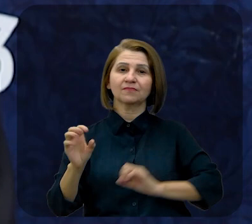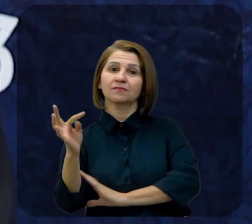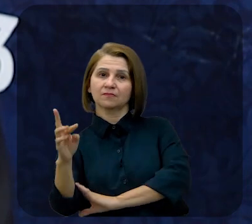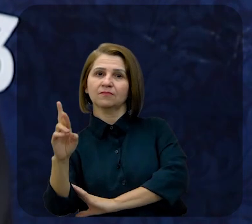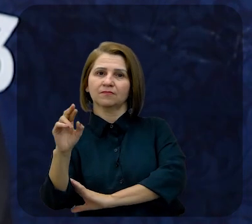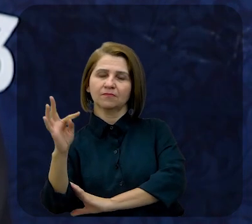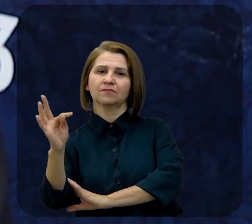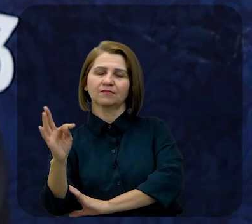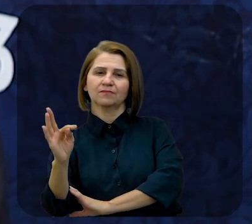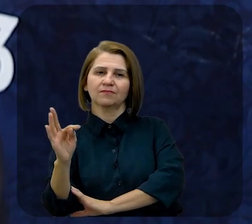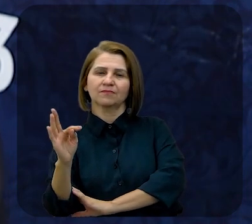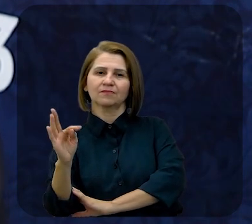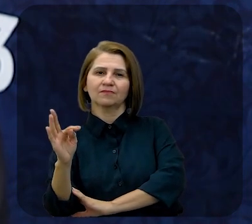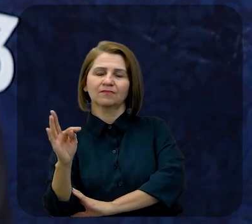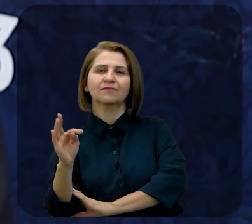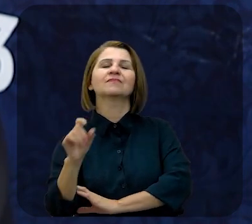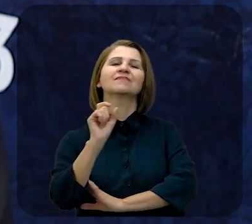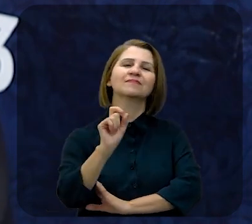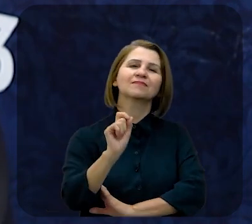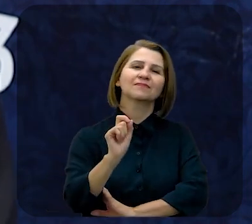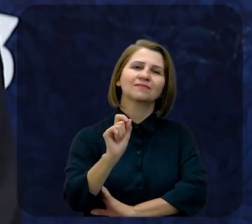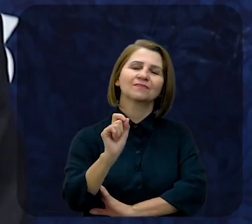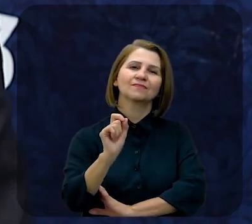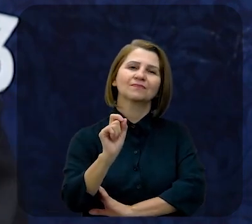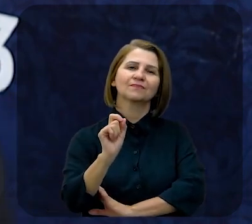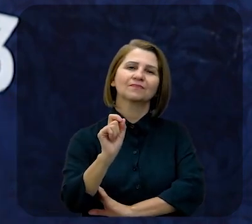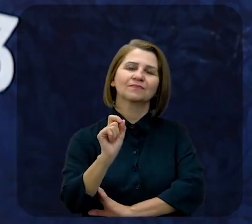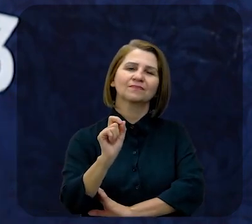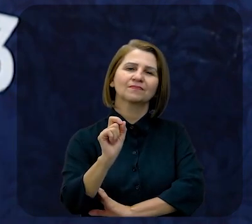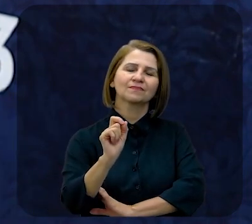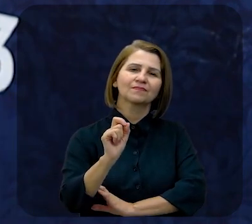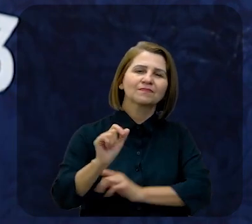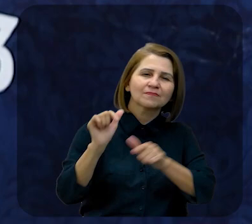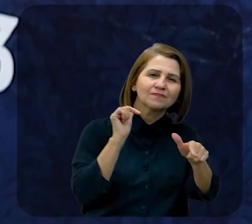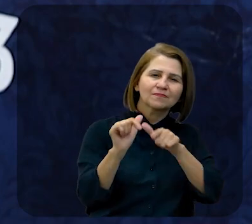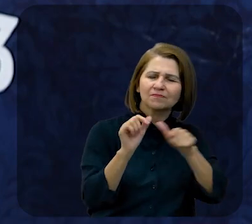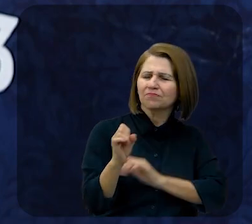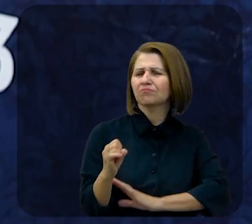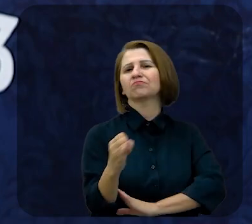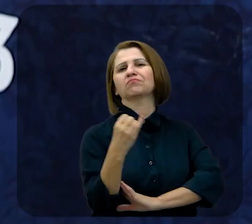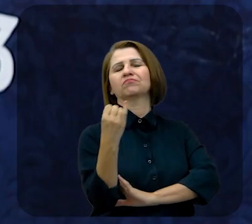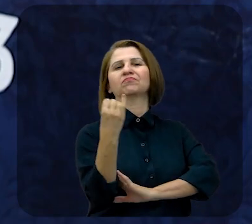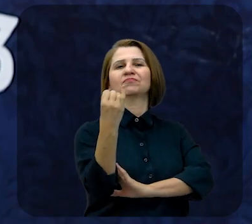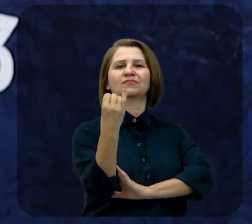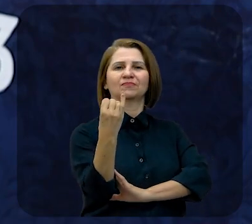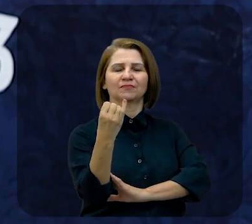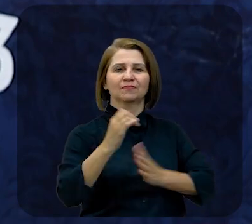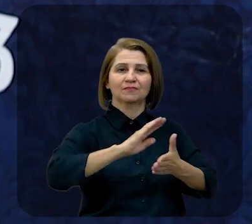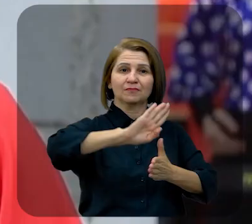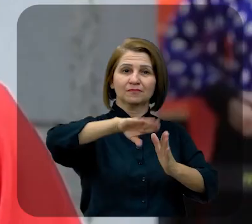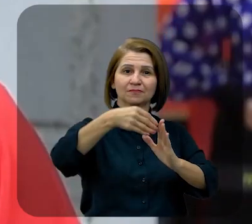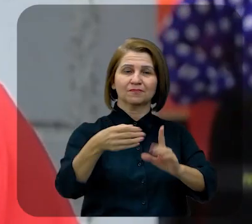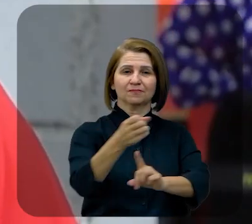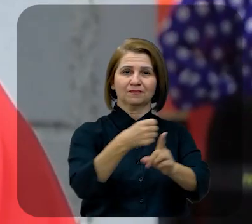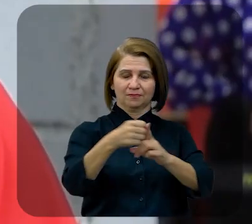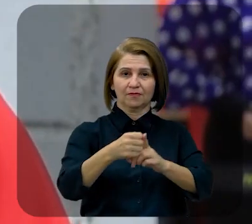Regional do Trabalho, que faz um serviço muito importante para toda a sociedade.